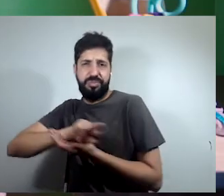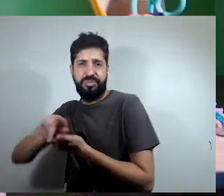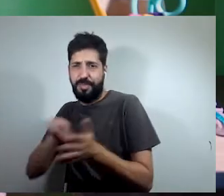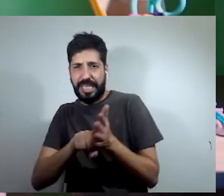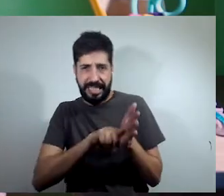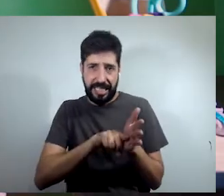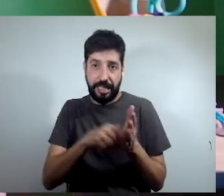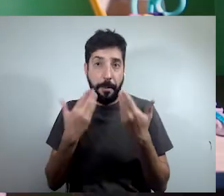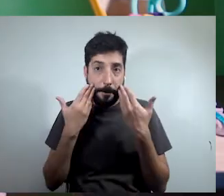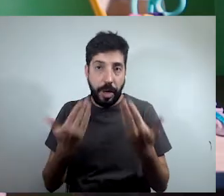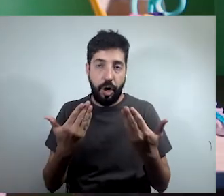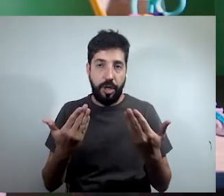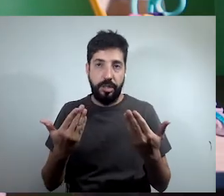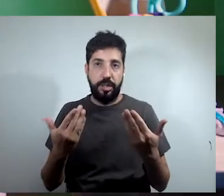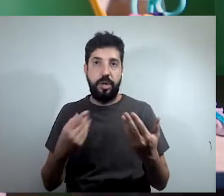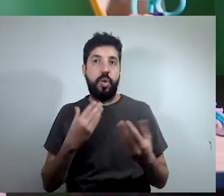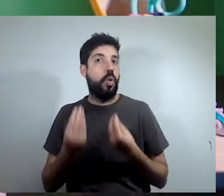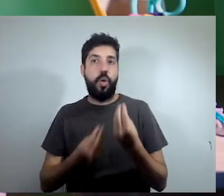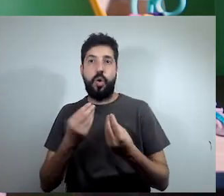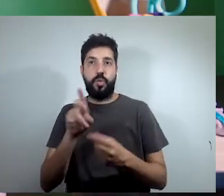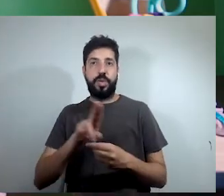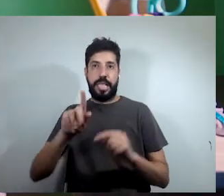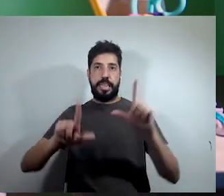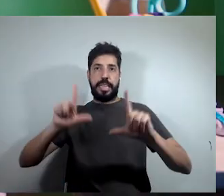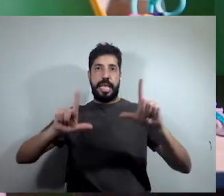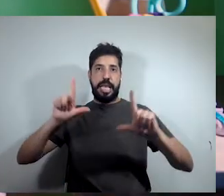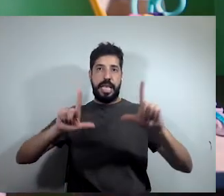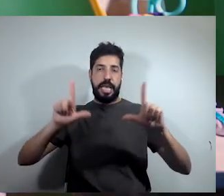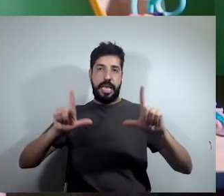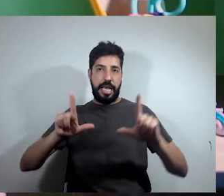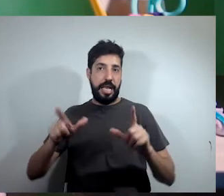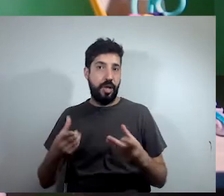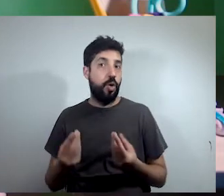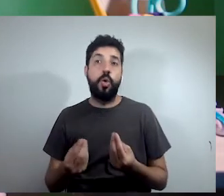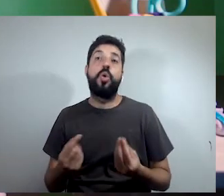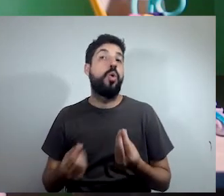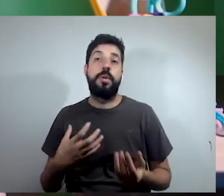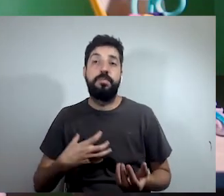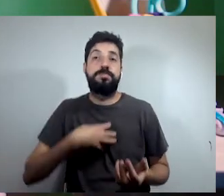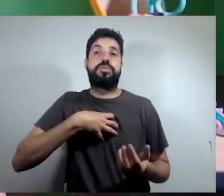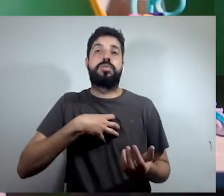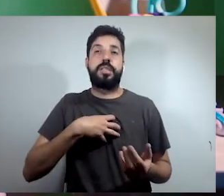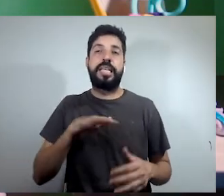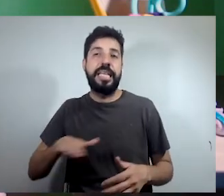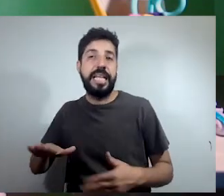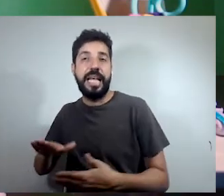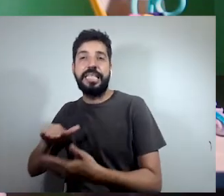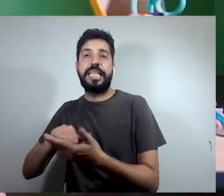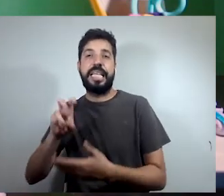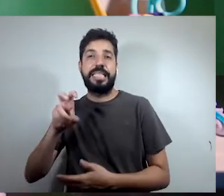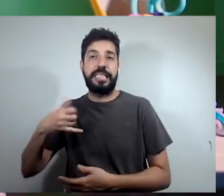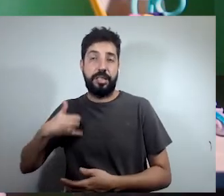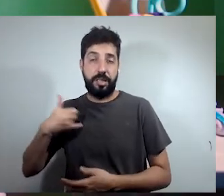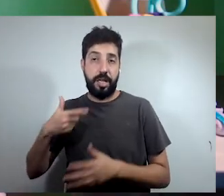pesquisas que mostram o impacto do uso das telas, por exemplo, para crianças até 5 anos,